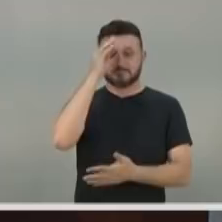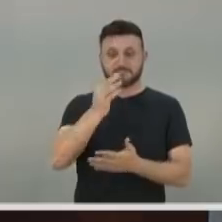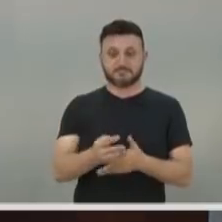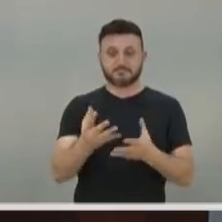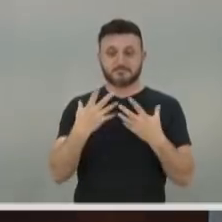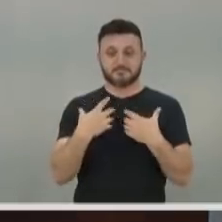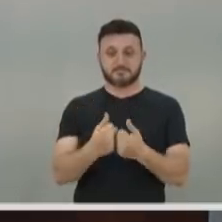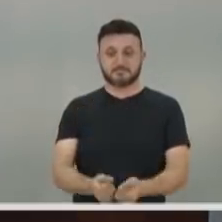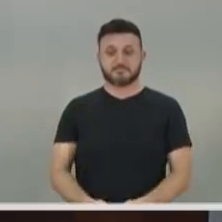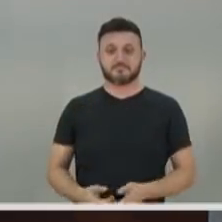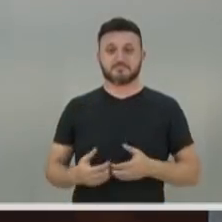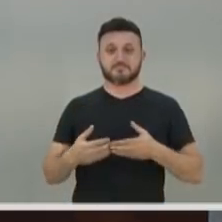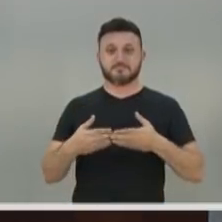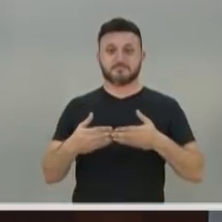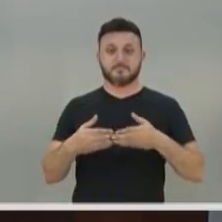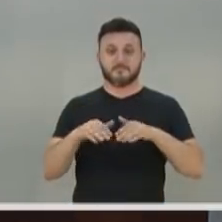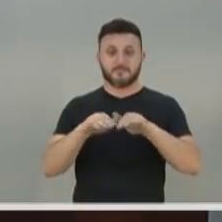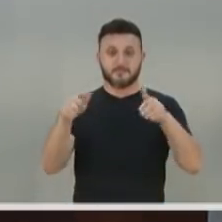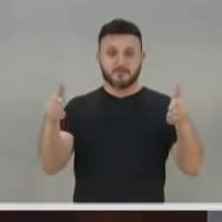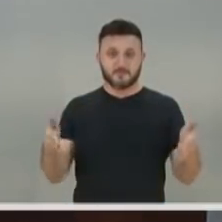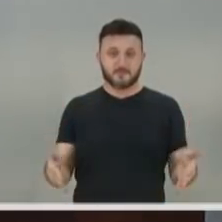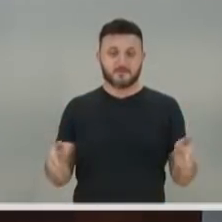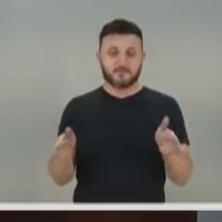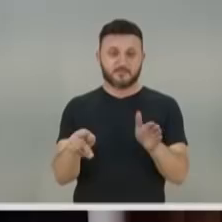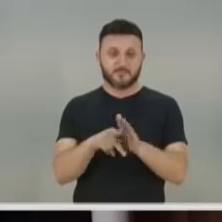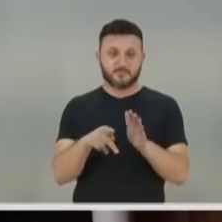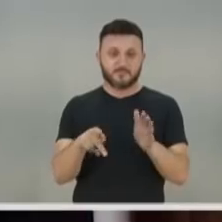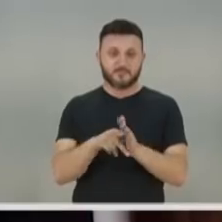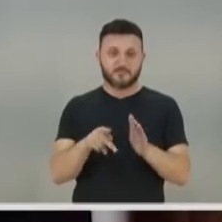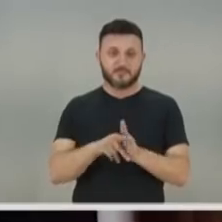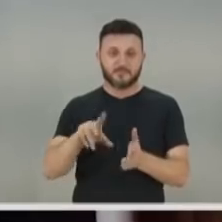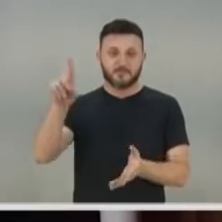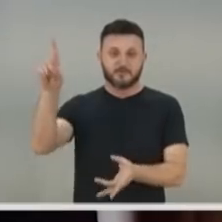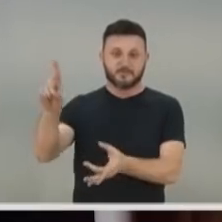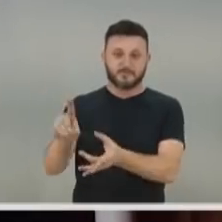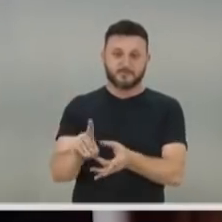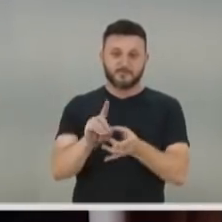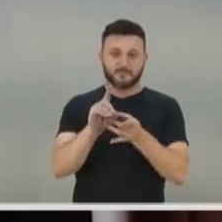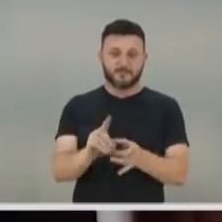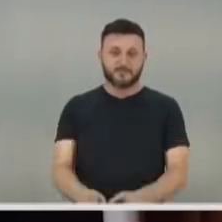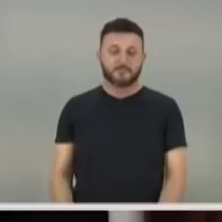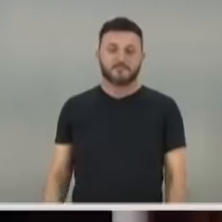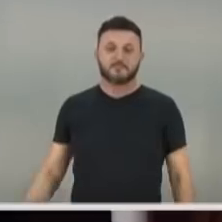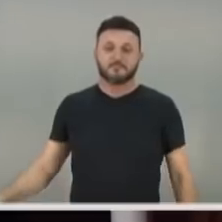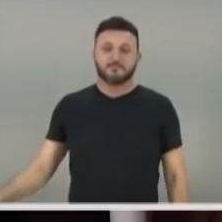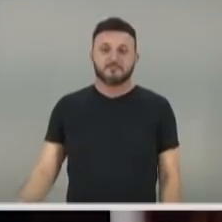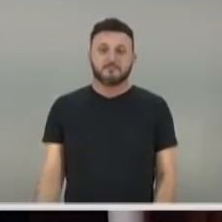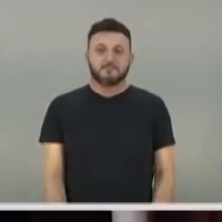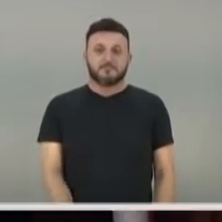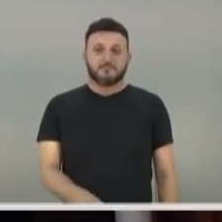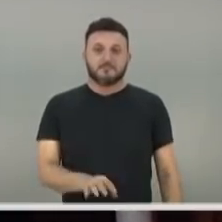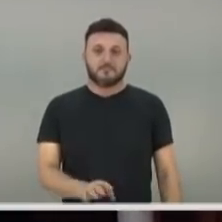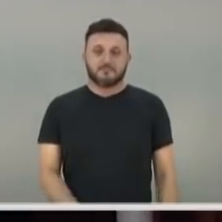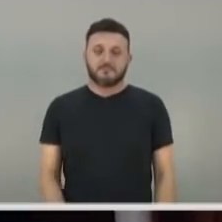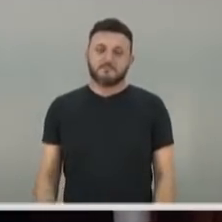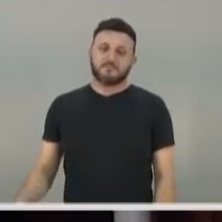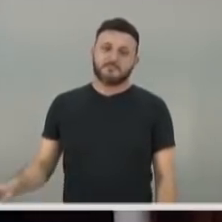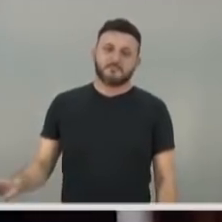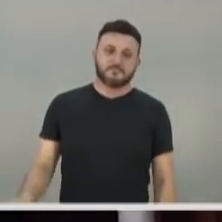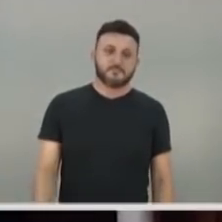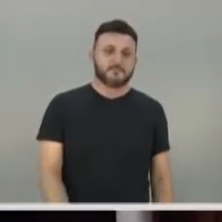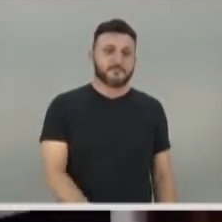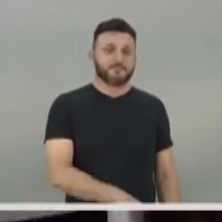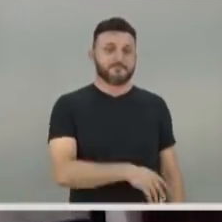arca, sinal da presença de Deus. Quando eu orar, a terra tem